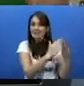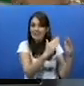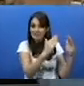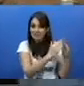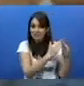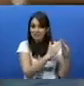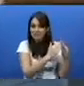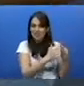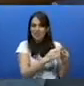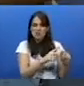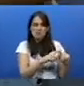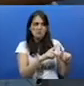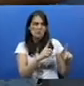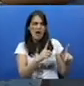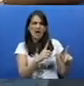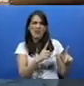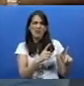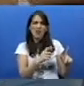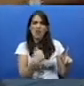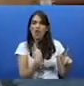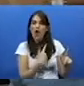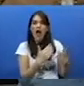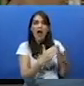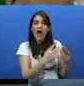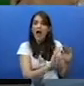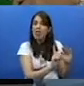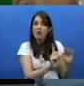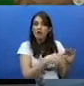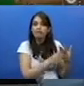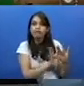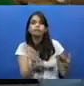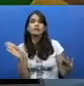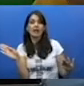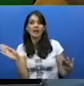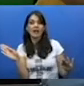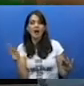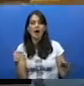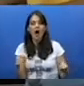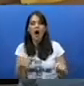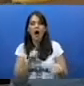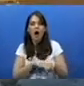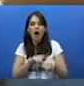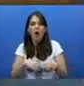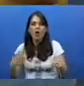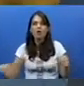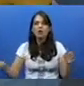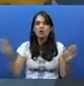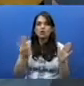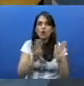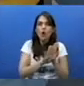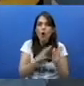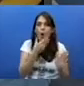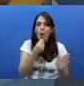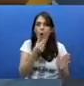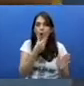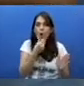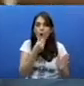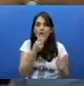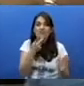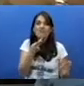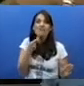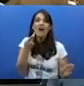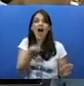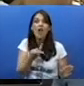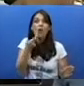nós não estávamos. Mas, ao chegar, o rapaz falou. Vai ter fala.